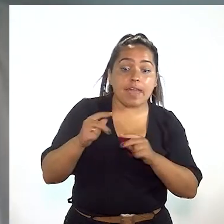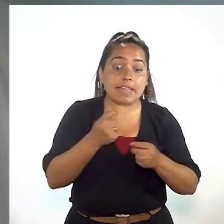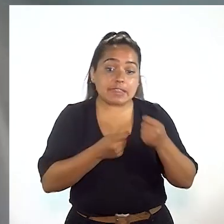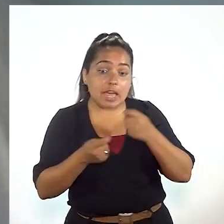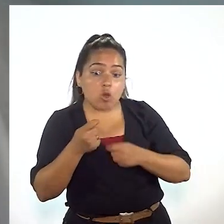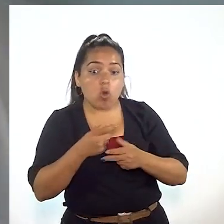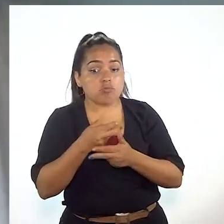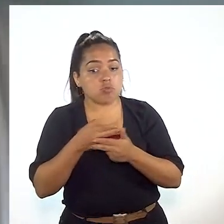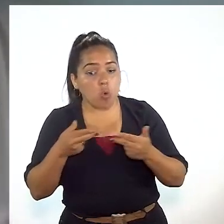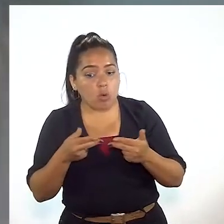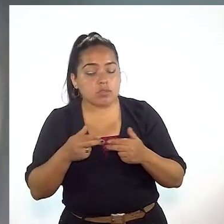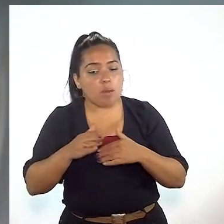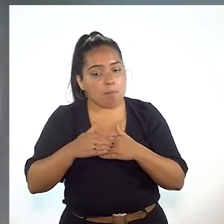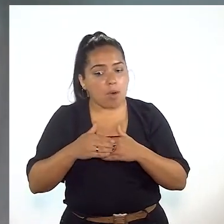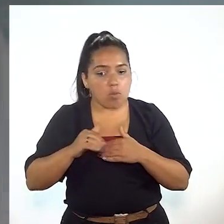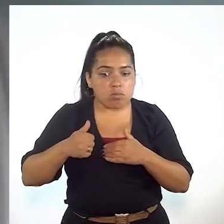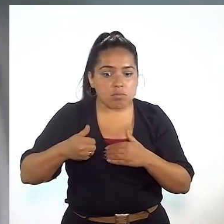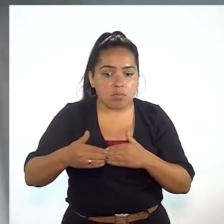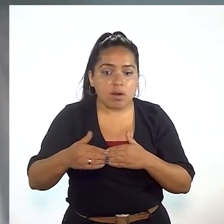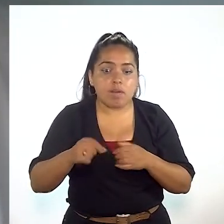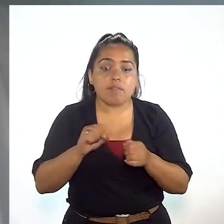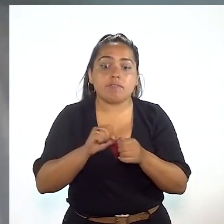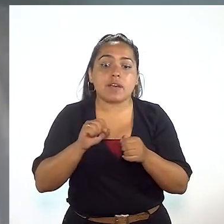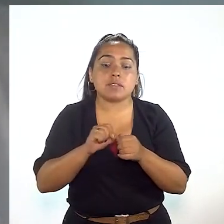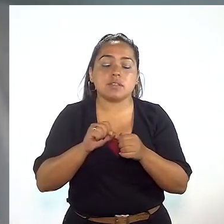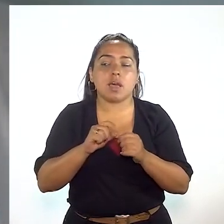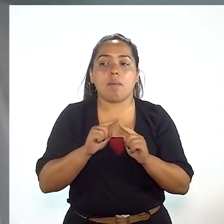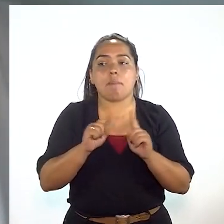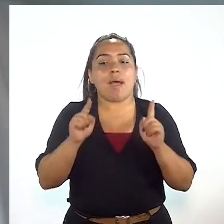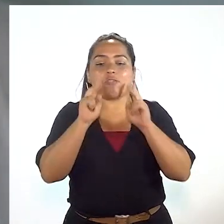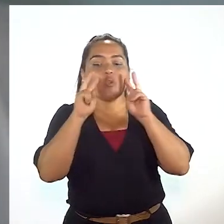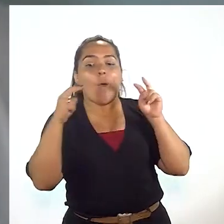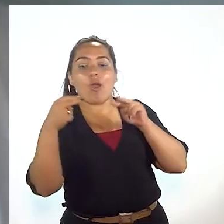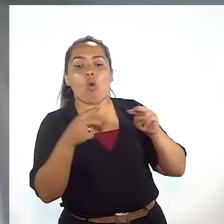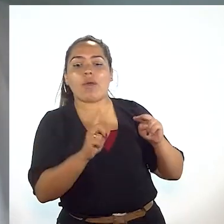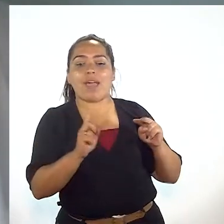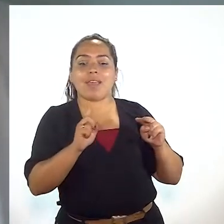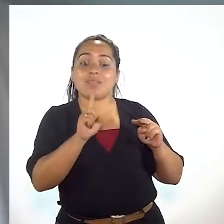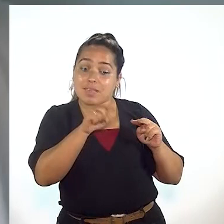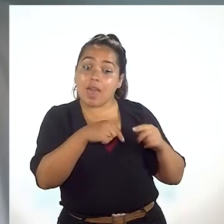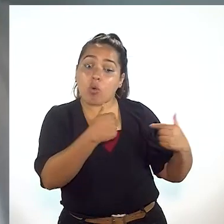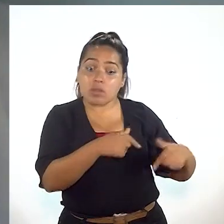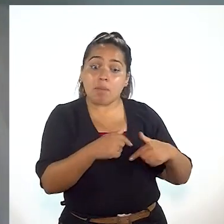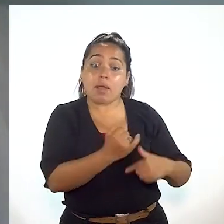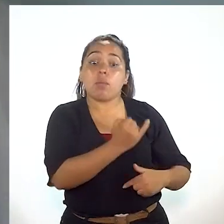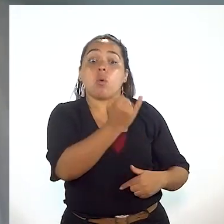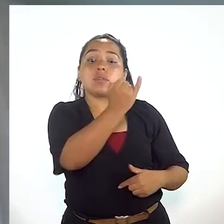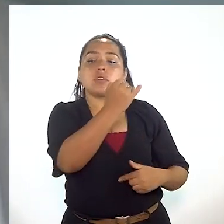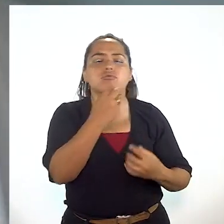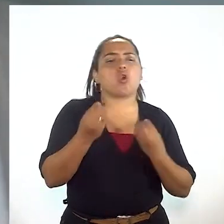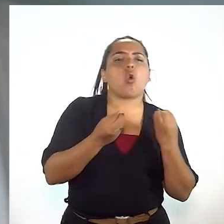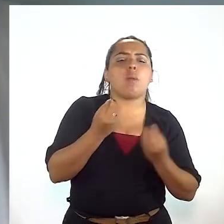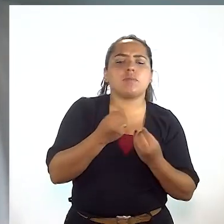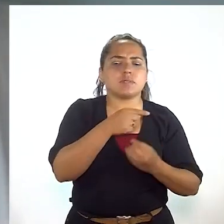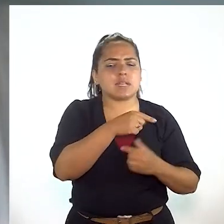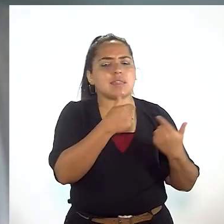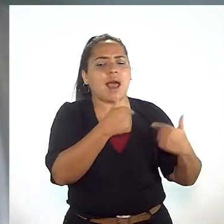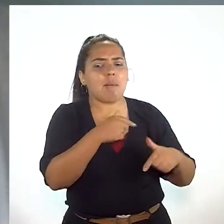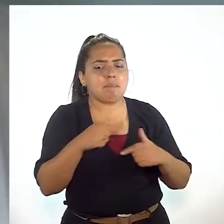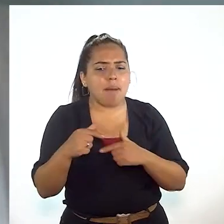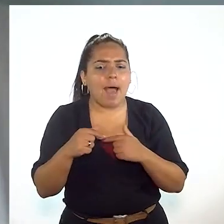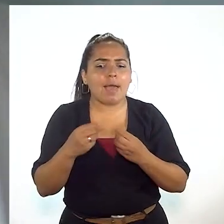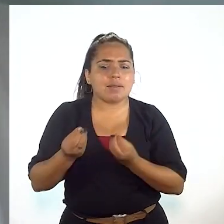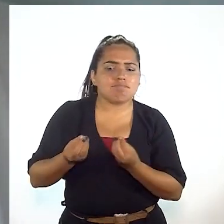de como as mulheres veem os negócios que elas podem estar fazendo já e ainda não reconhecem que são